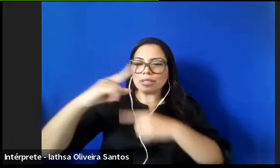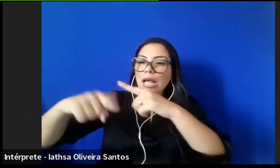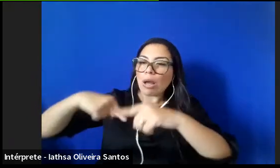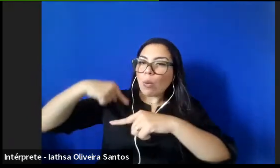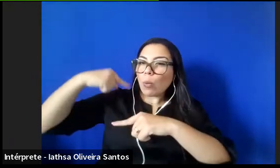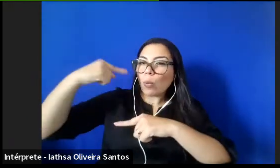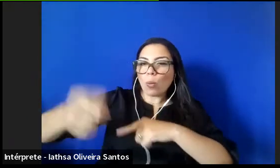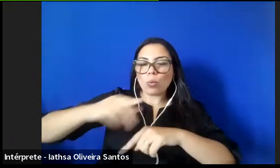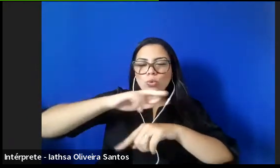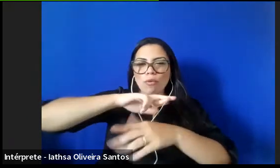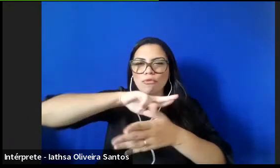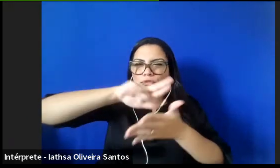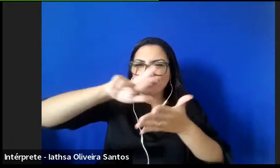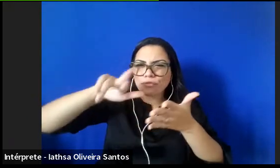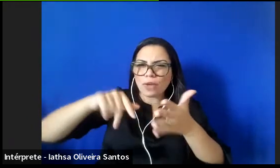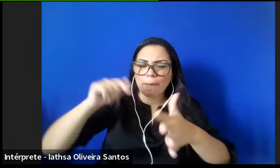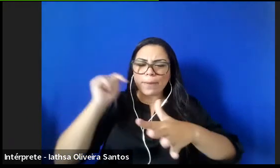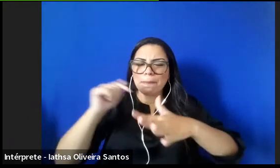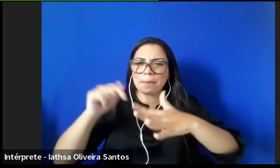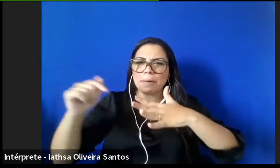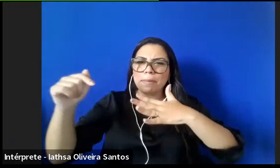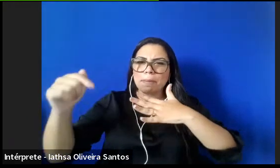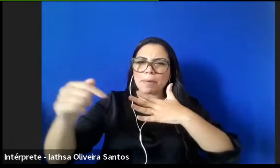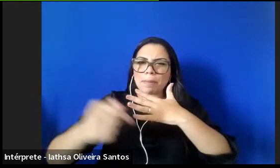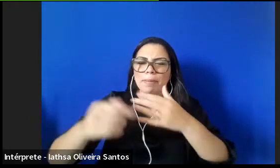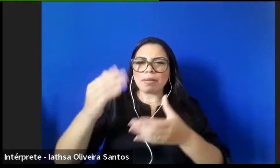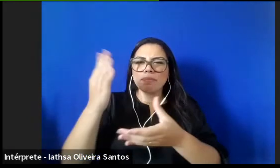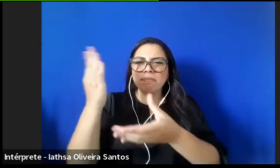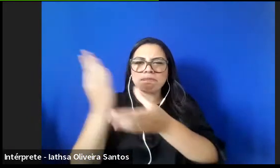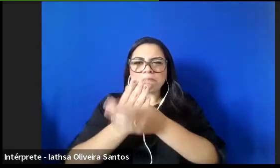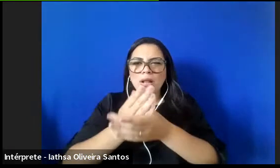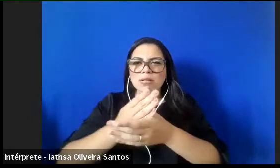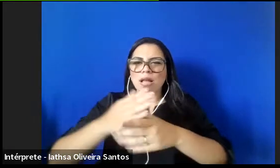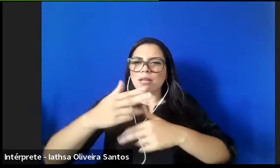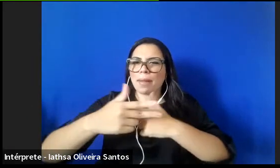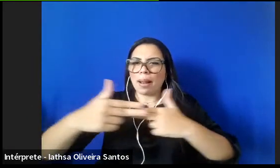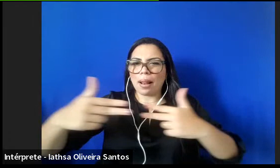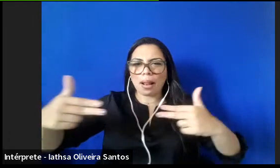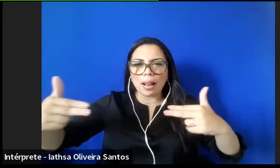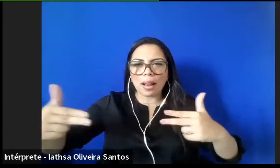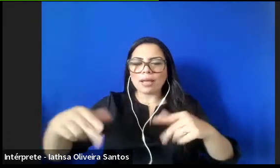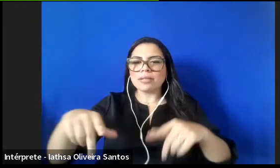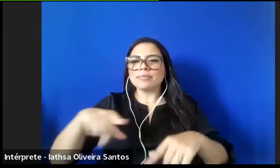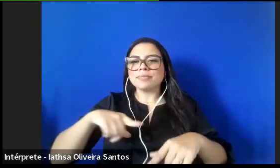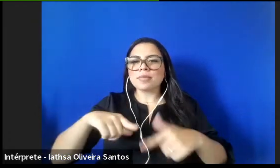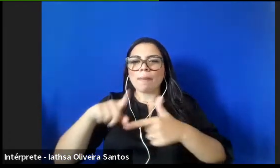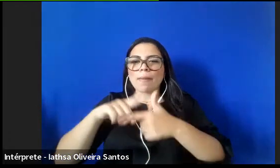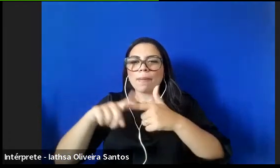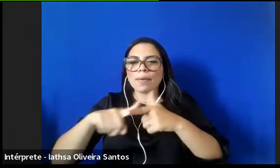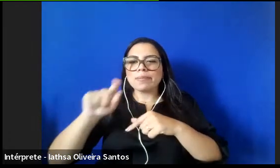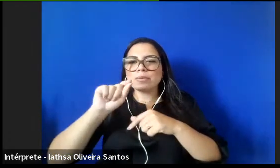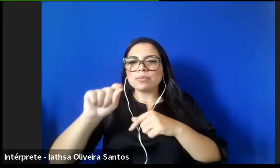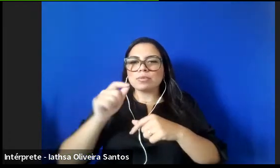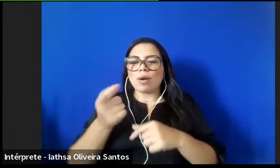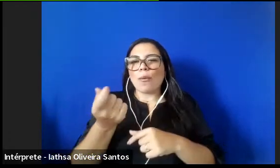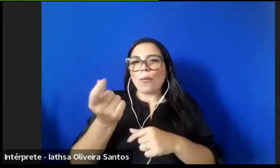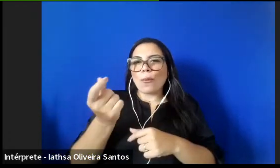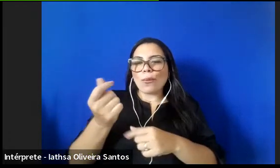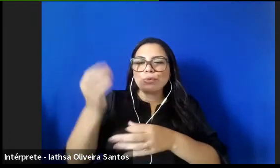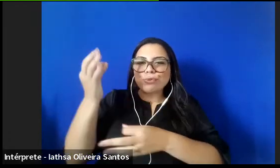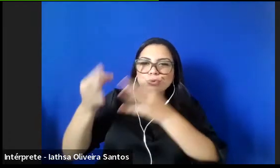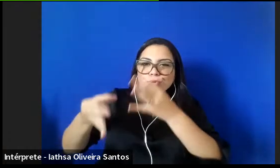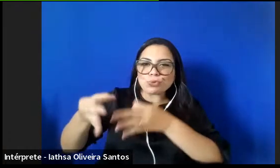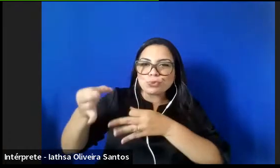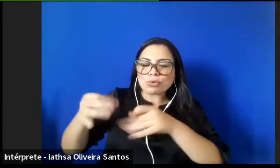né, perninhas processuais ali, né, recursos e demandas que vão onerando o Poder Judiciário e a